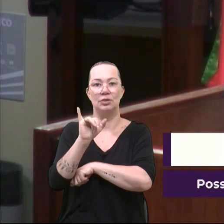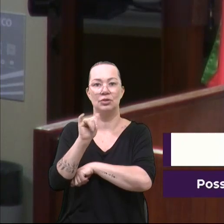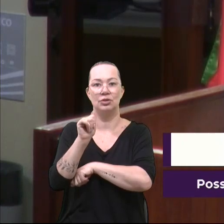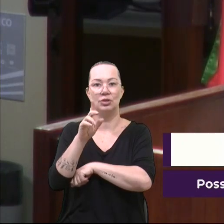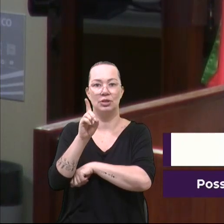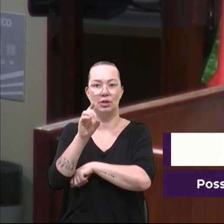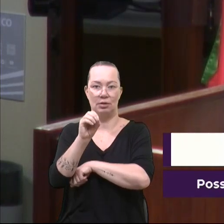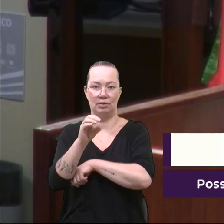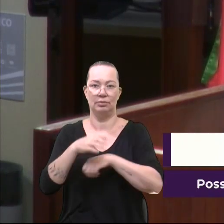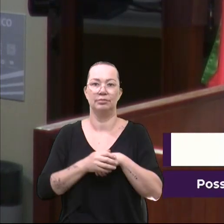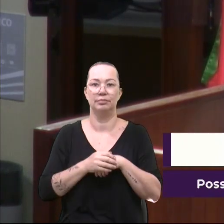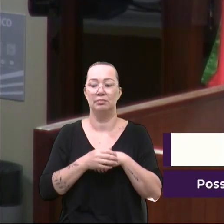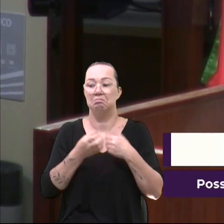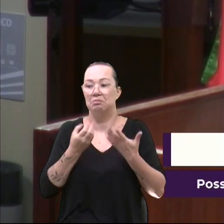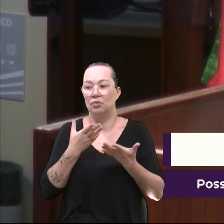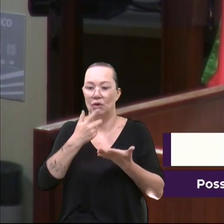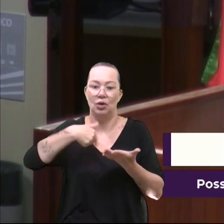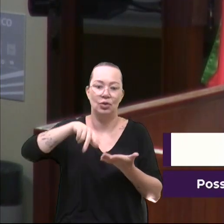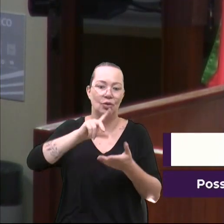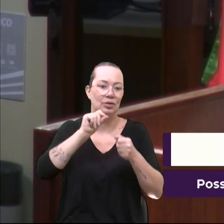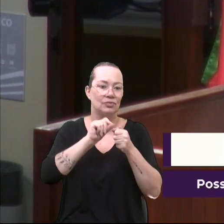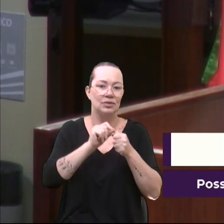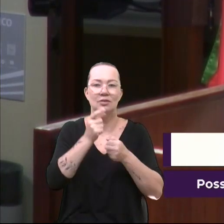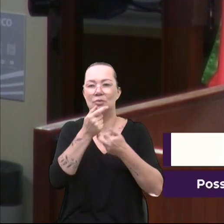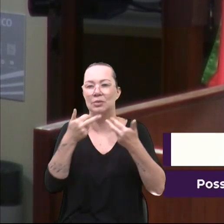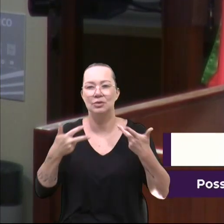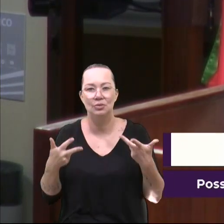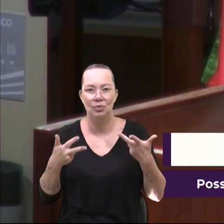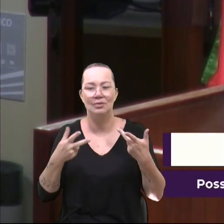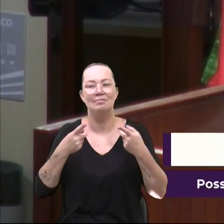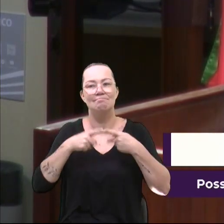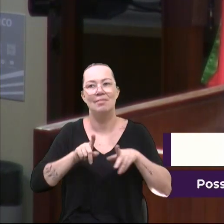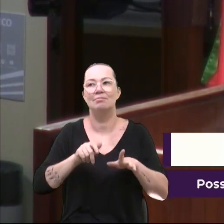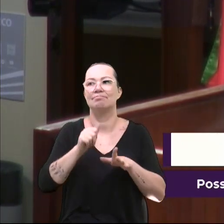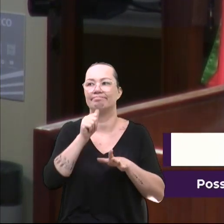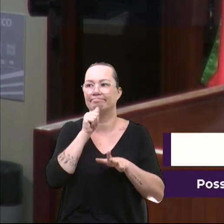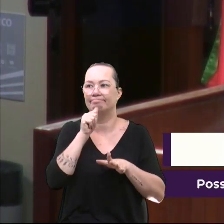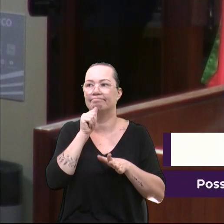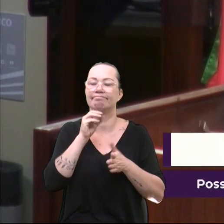fizemos algumas ações, mas precisamos mais ainda.